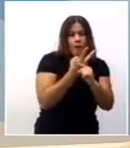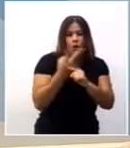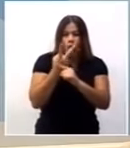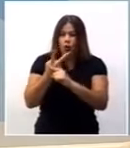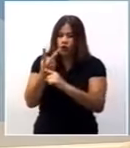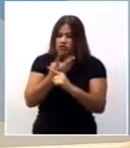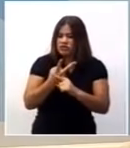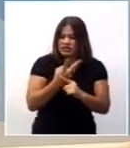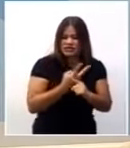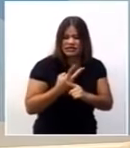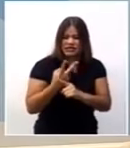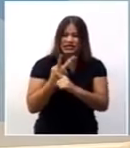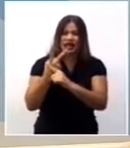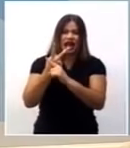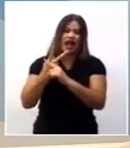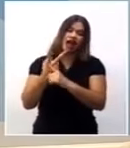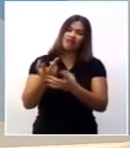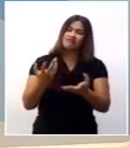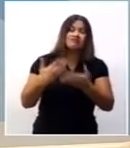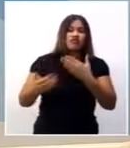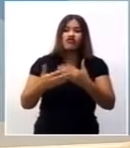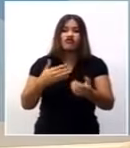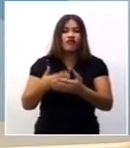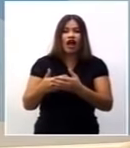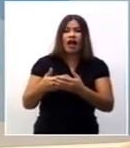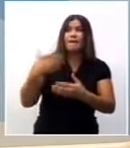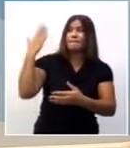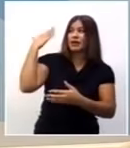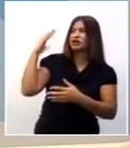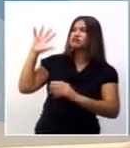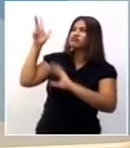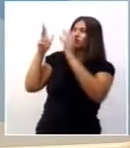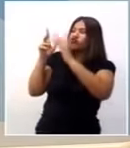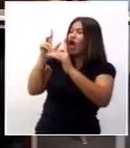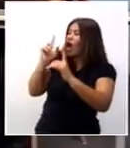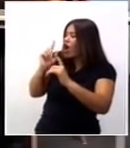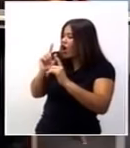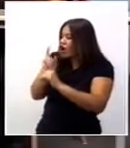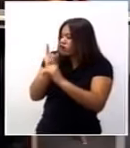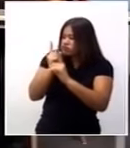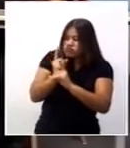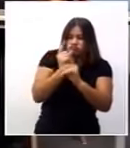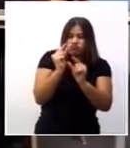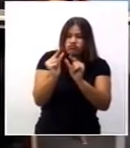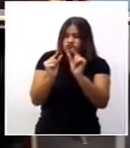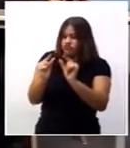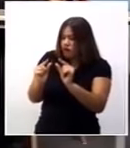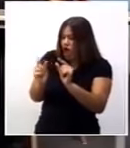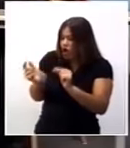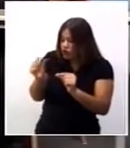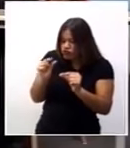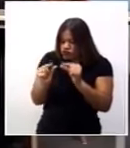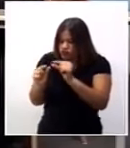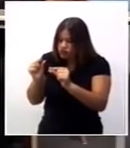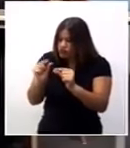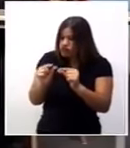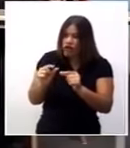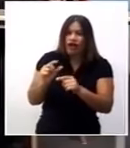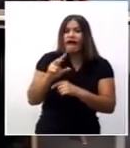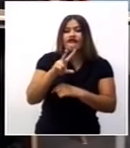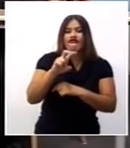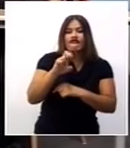uma sociedade, material ou imaterial. Na sociedade atual, a gente tem vários tipos de vestígios